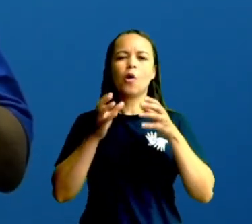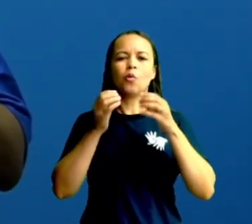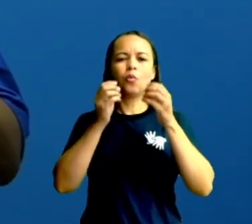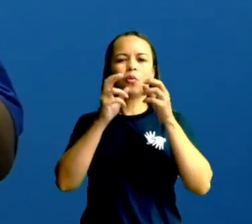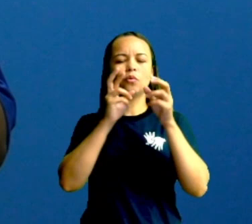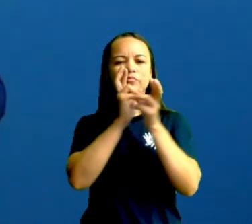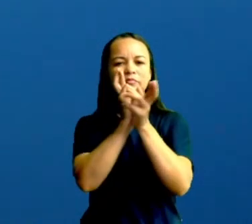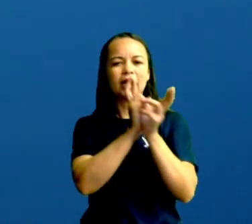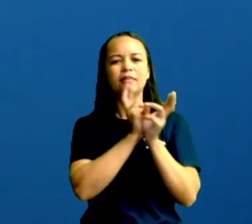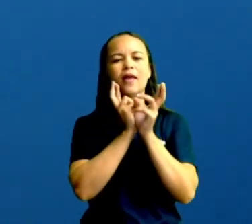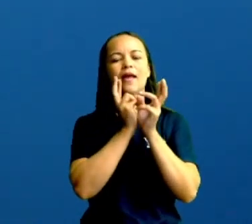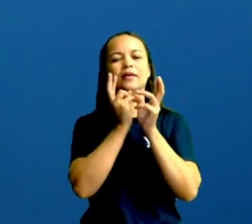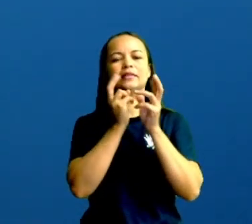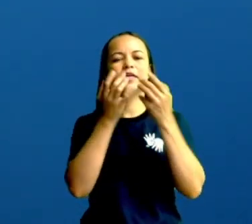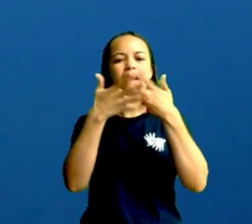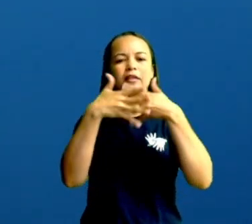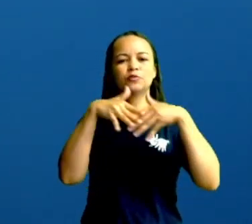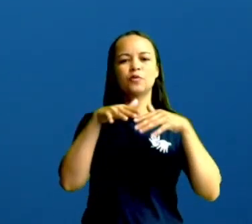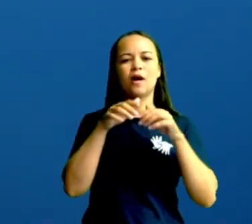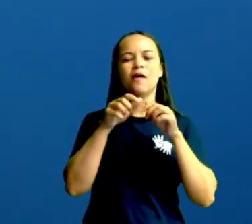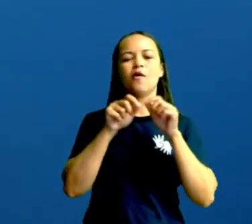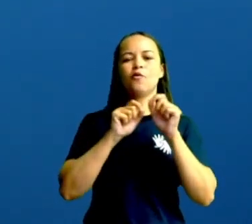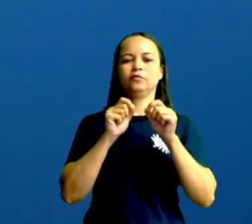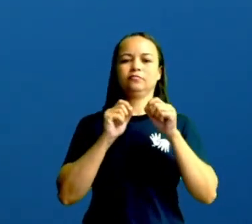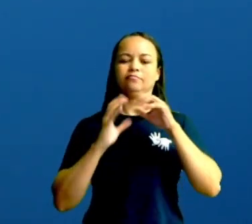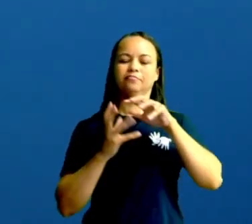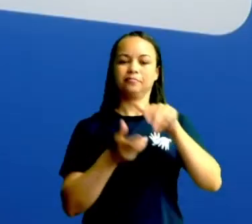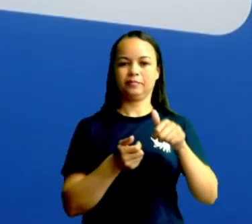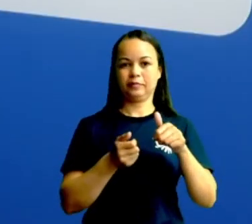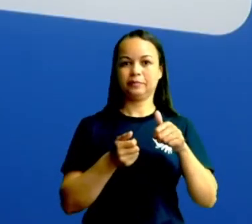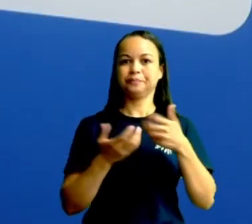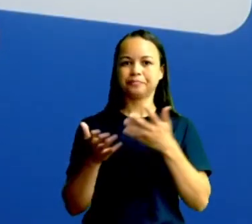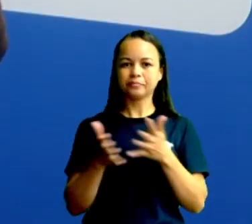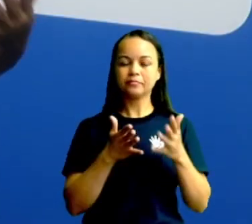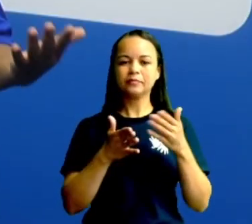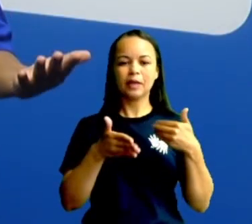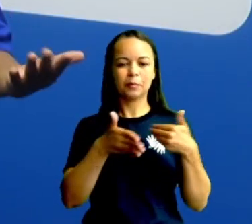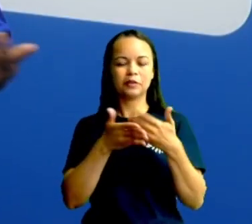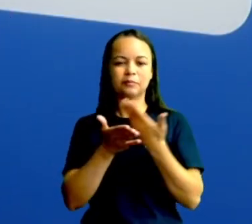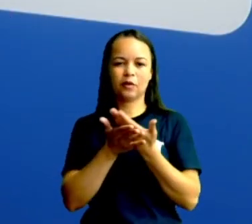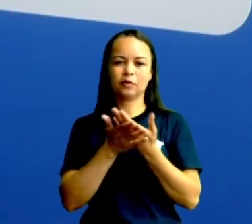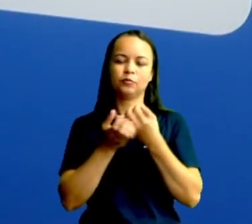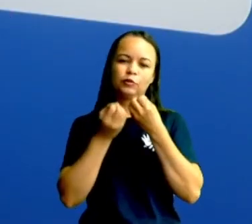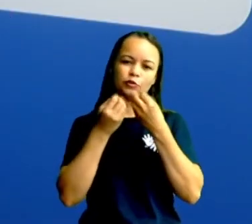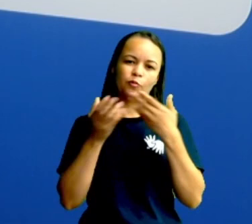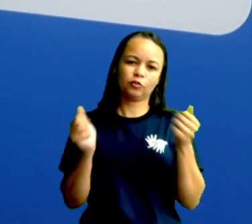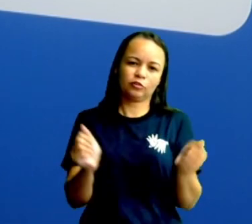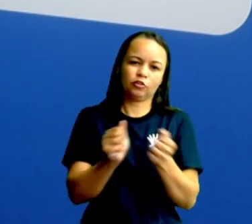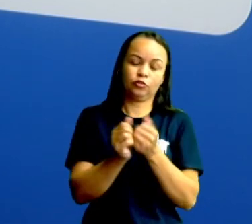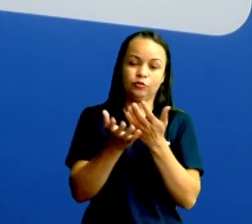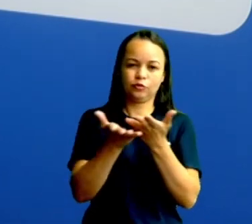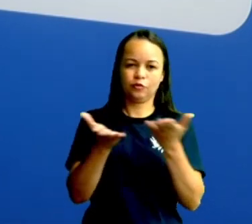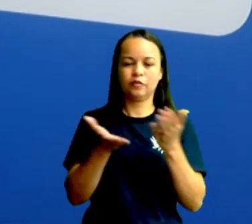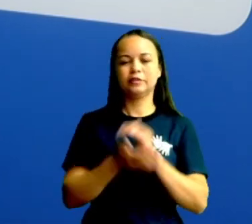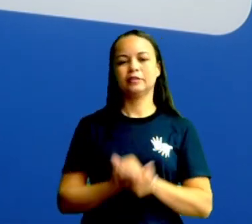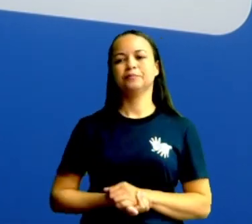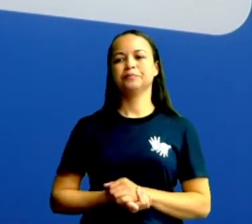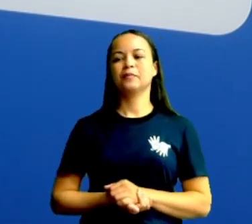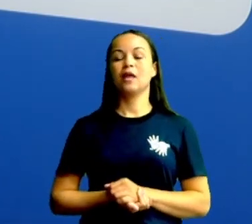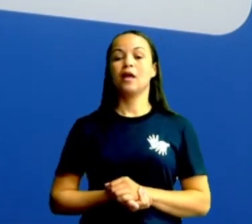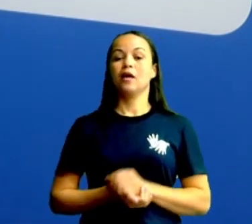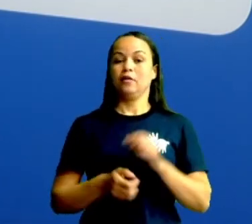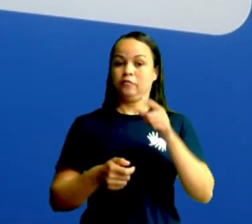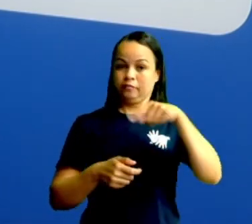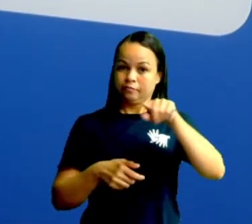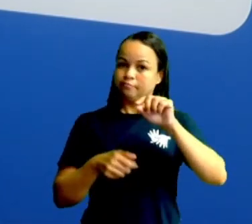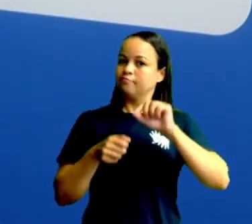natural da Terra. Olha a pista da próxima aula. E aí, pessoal, muito bom estar com vocês, né? Façam